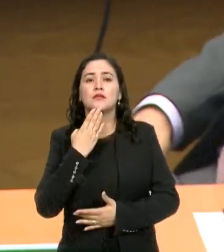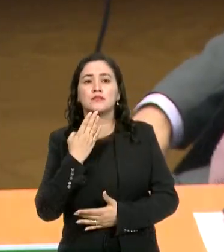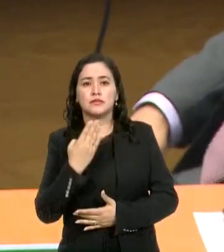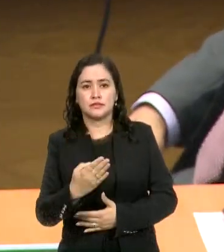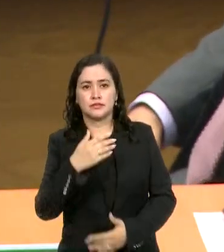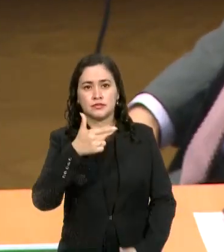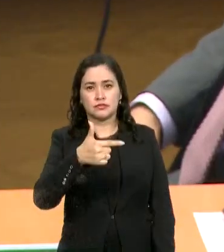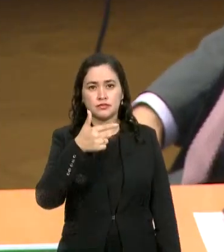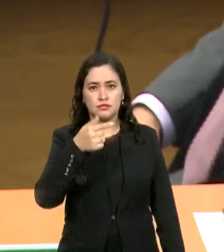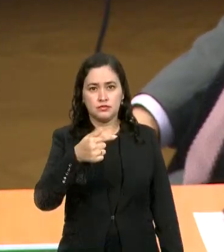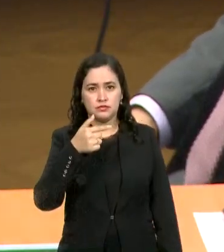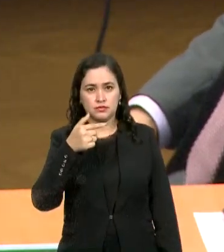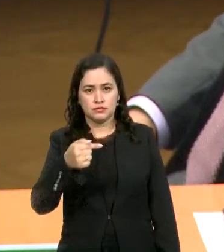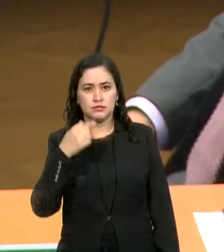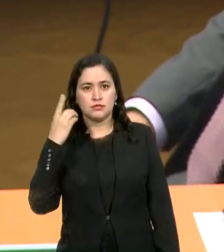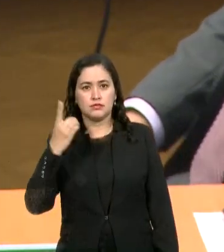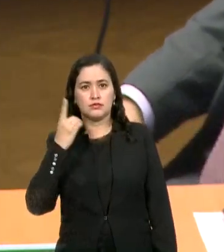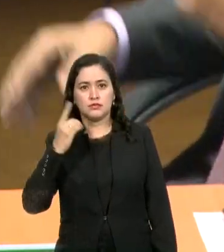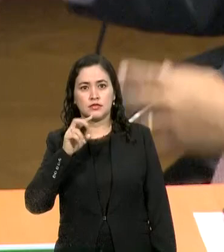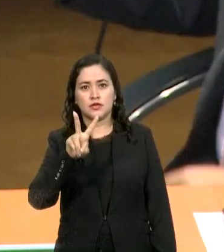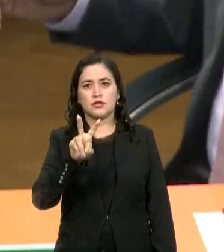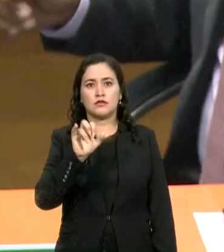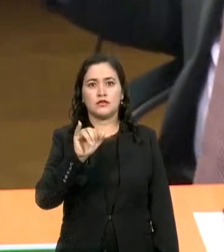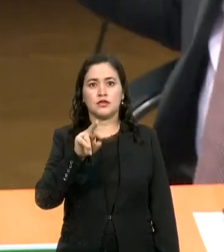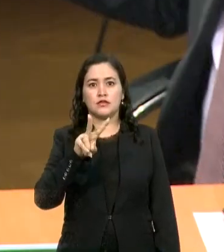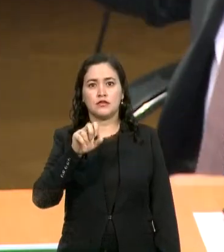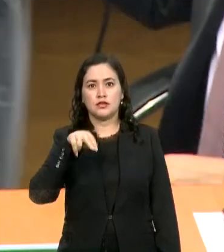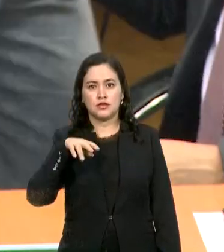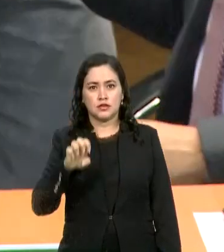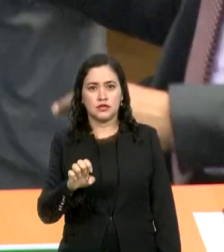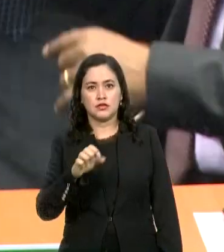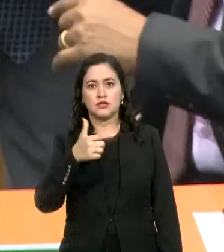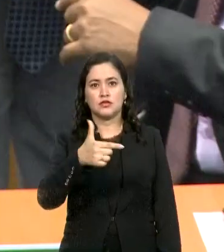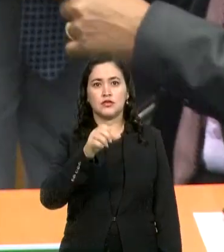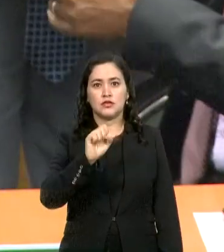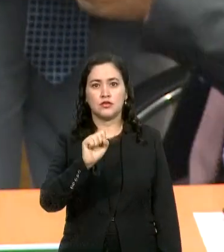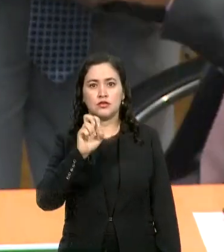deputado Neto Evangelista, 138, deputado Carlos Florencio,